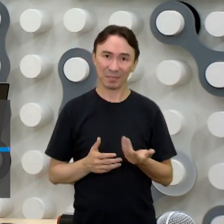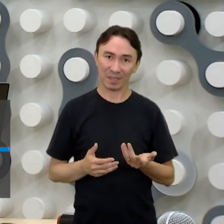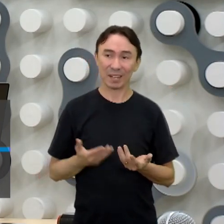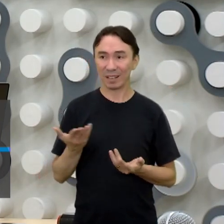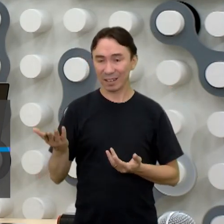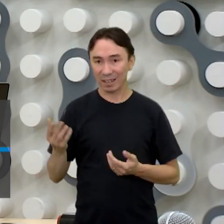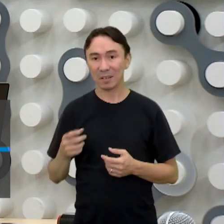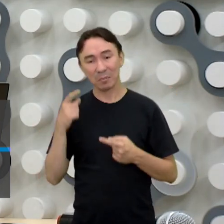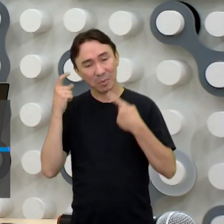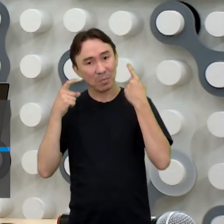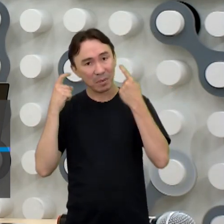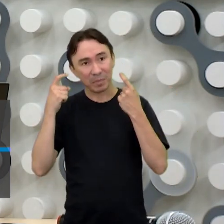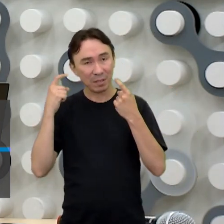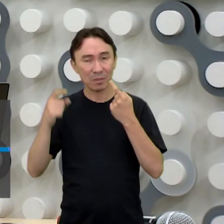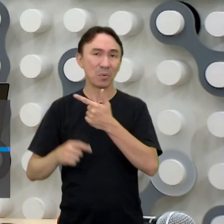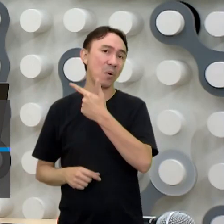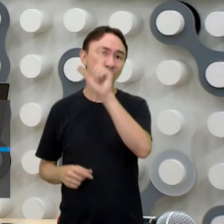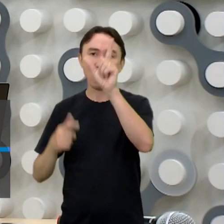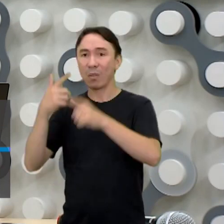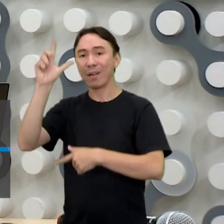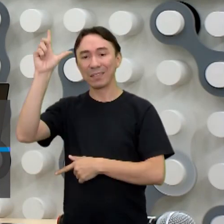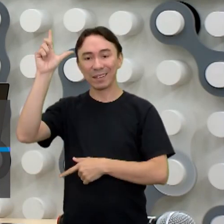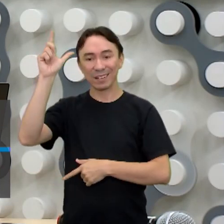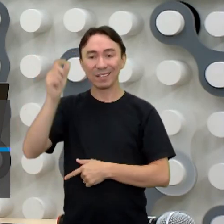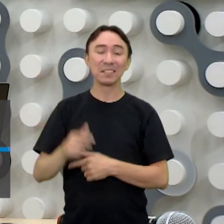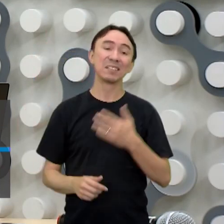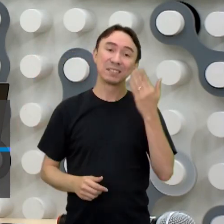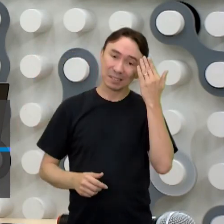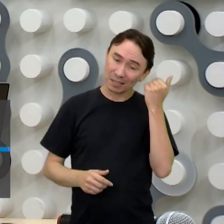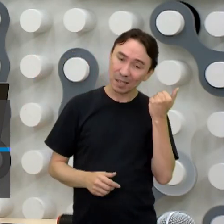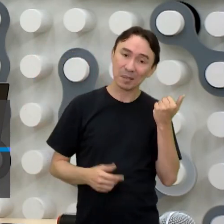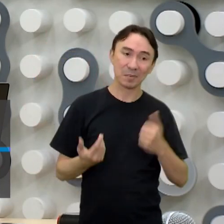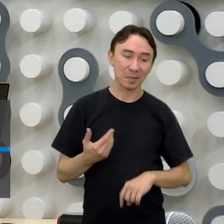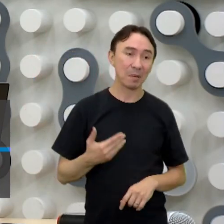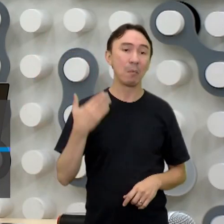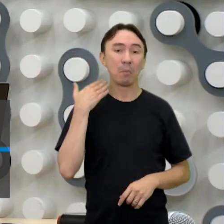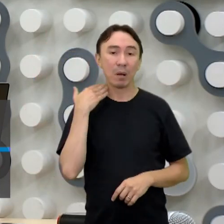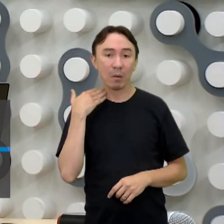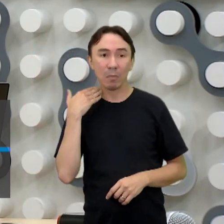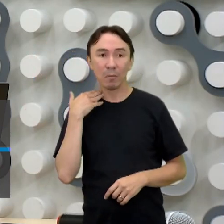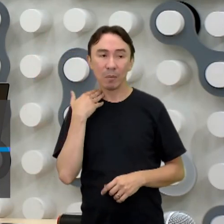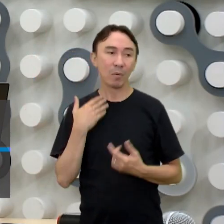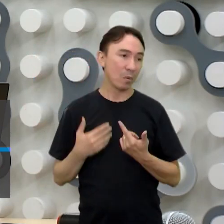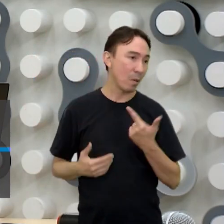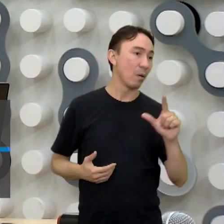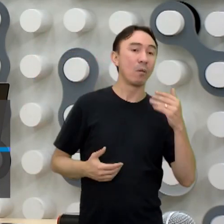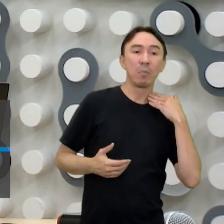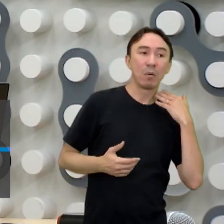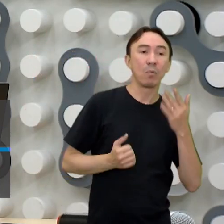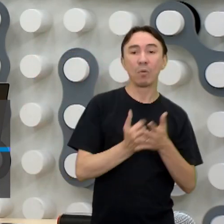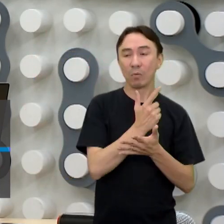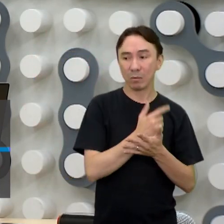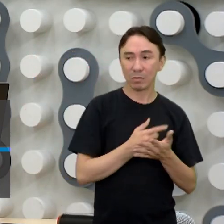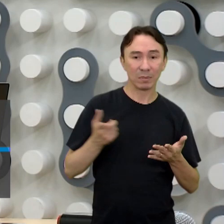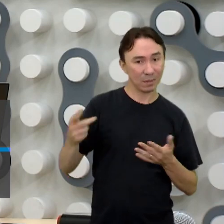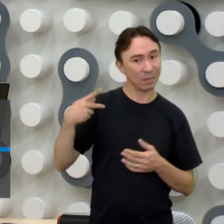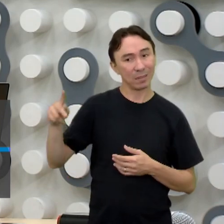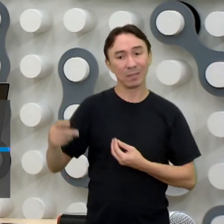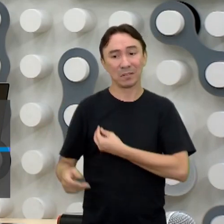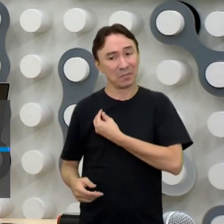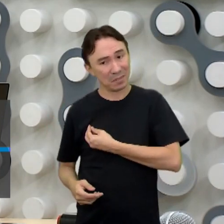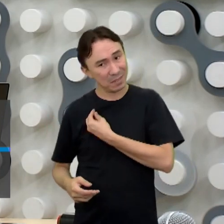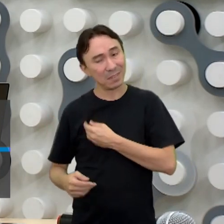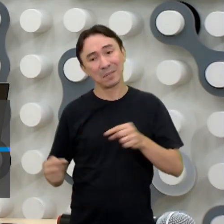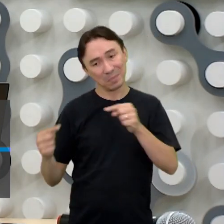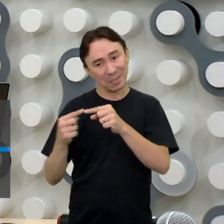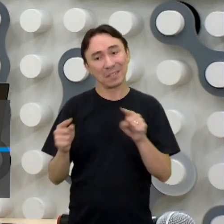vai afetar também a vida dela. Então, a ideia aqui é essa, pensar na linha editorial. Beleza? Então, quais